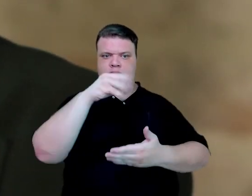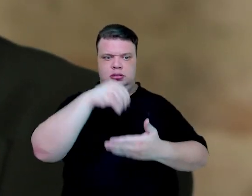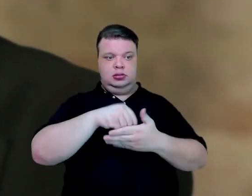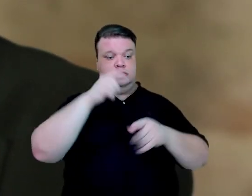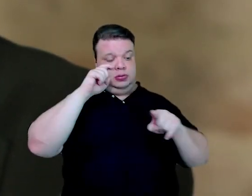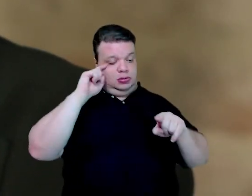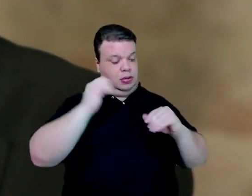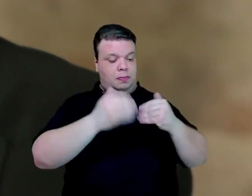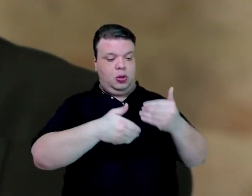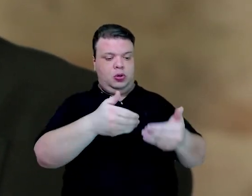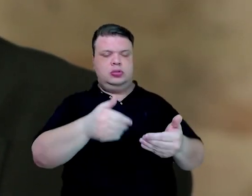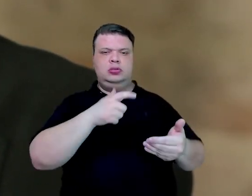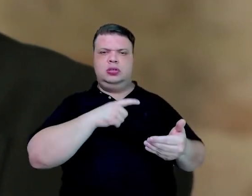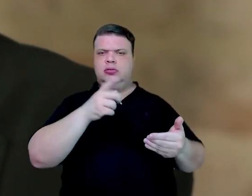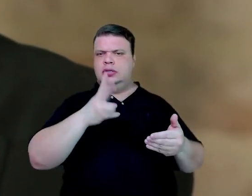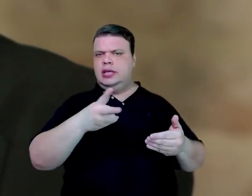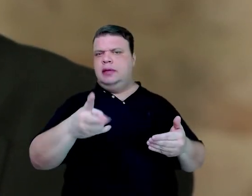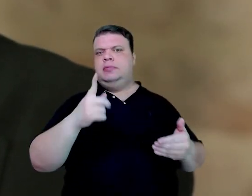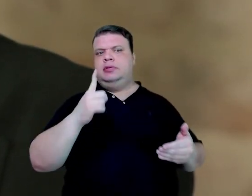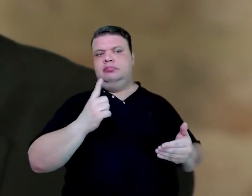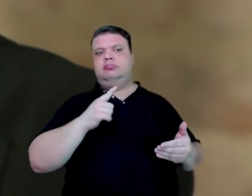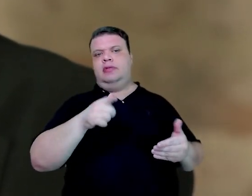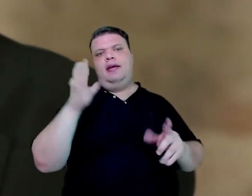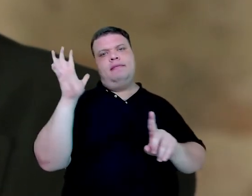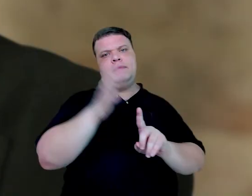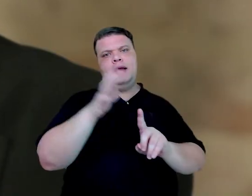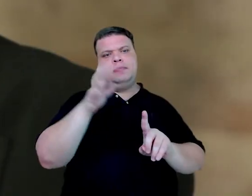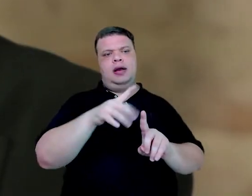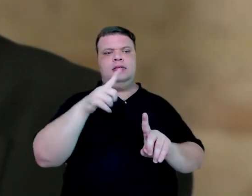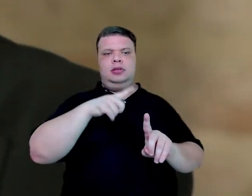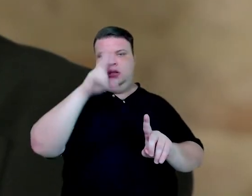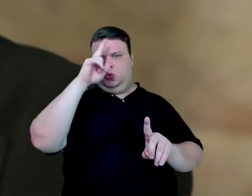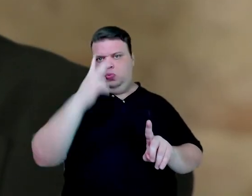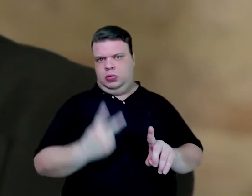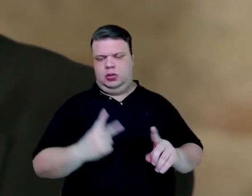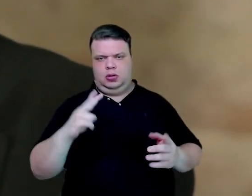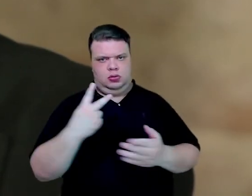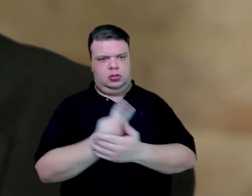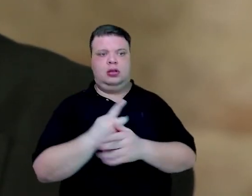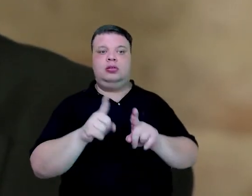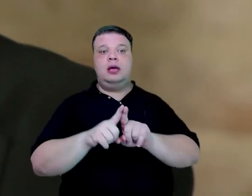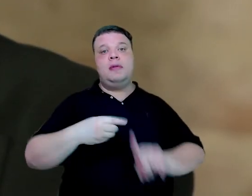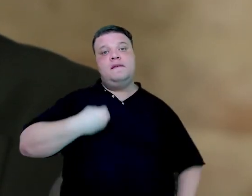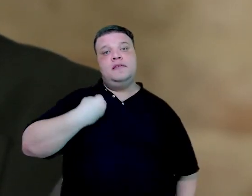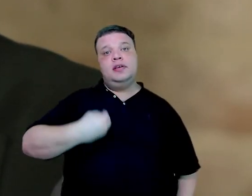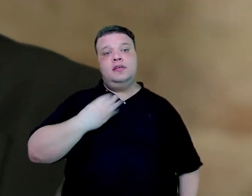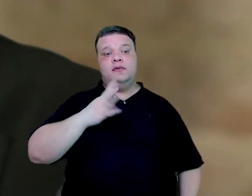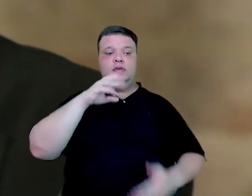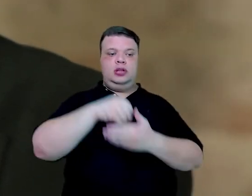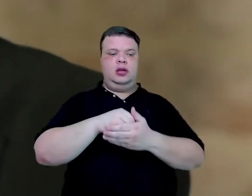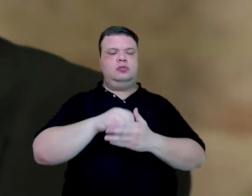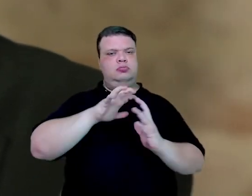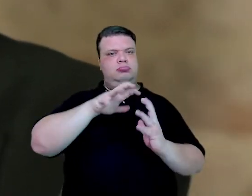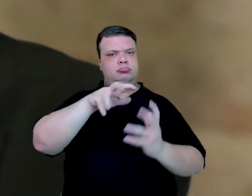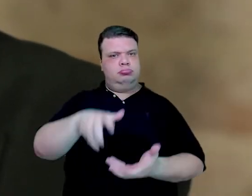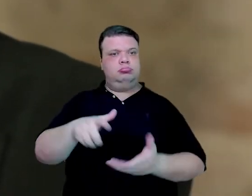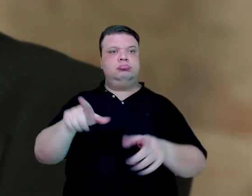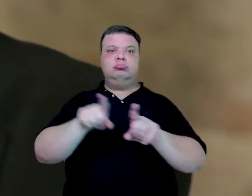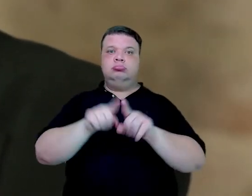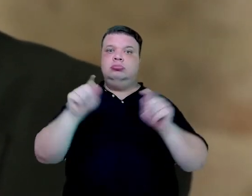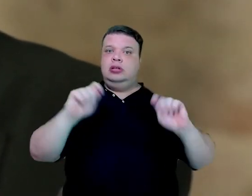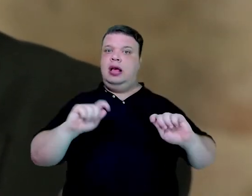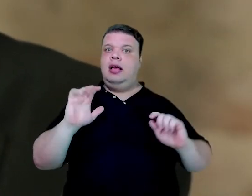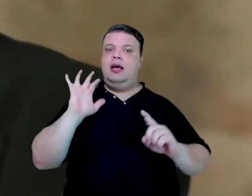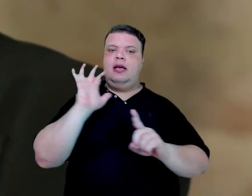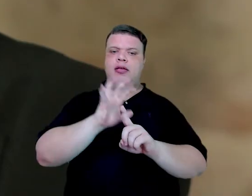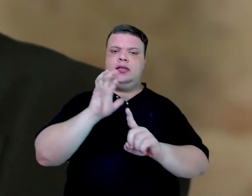ser humano, nos seres vivos que habitam o nosso planeta e vai interferir também, justamente, naquilo que interessa